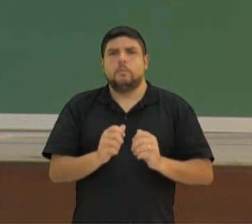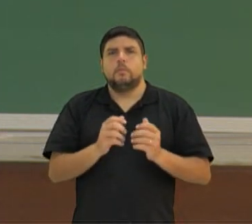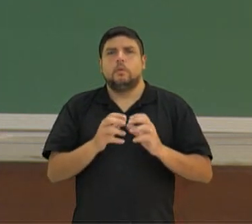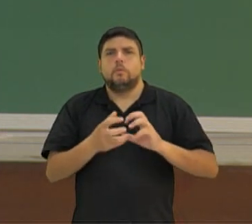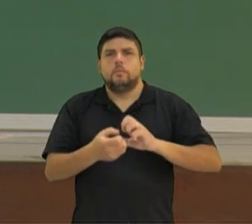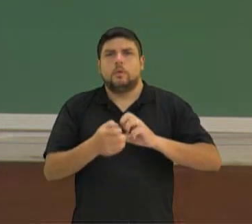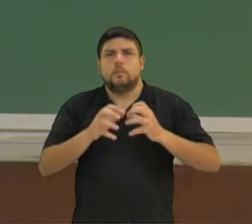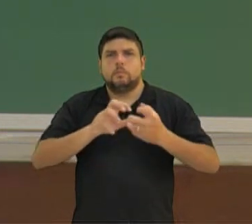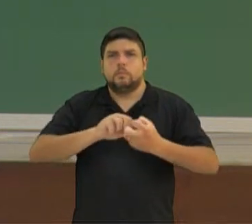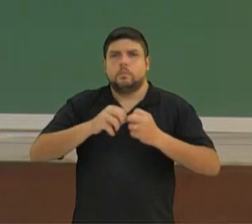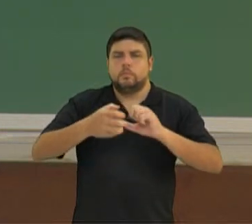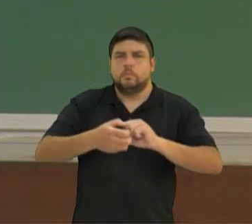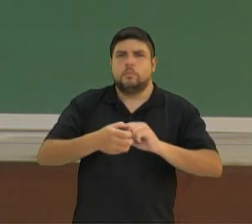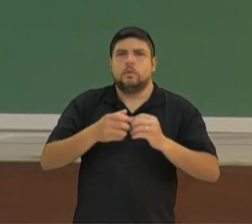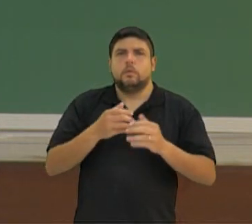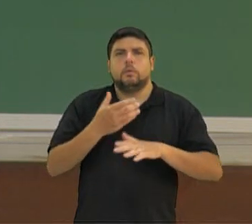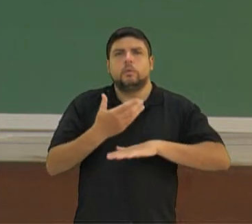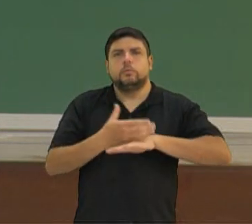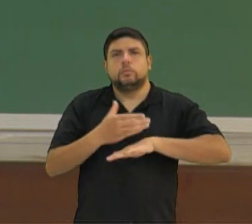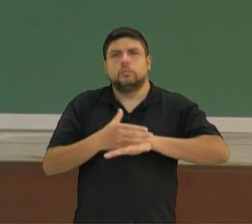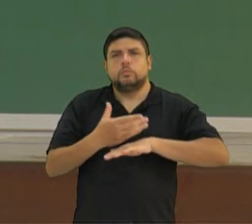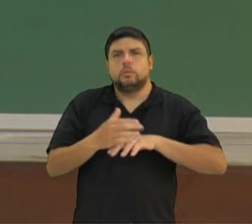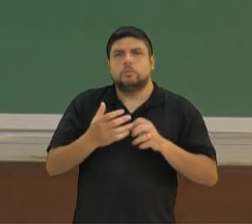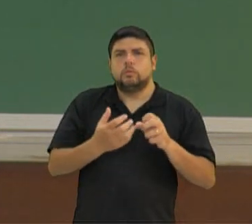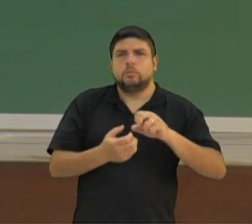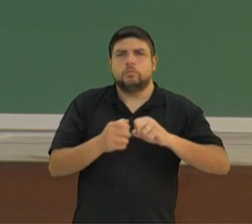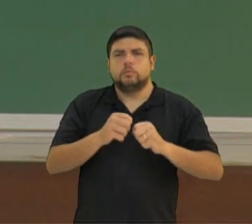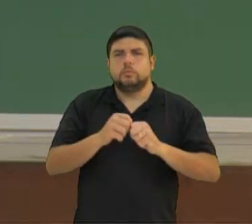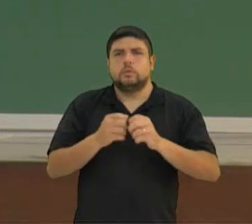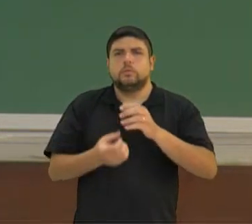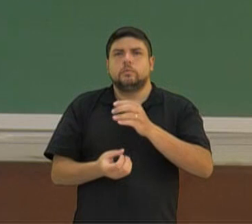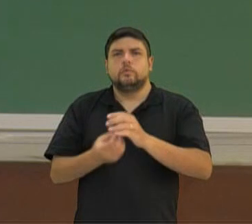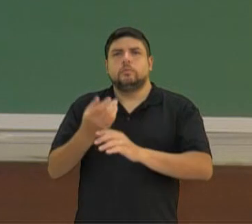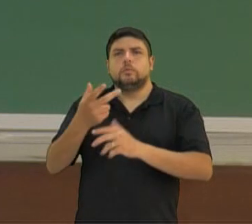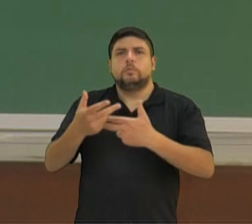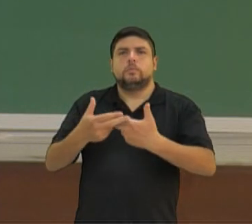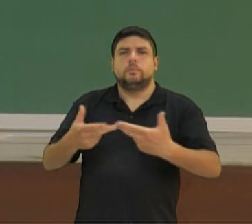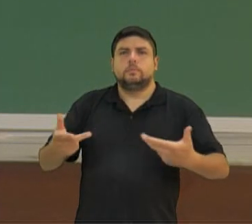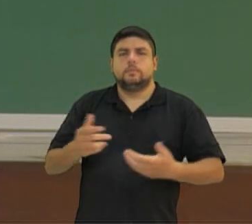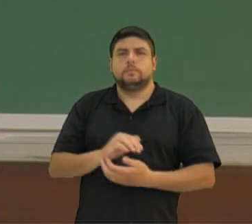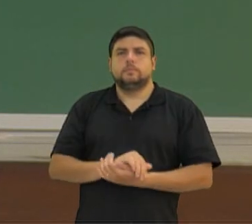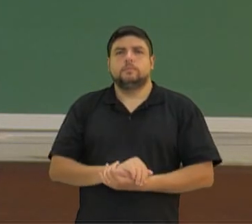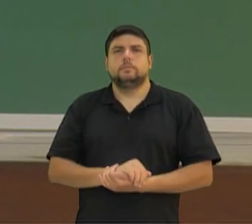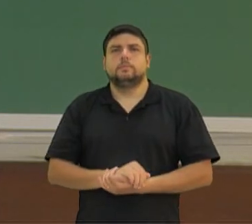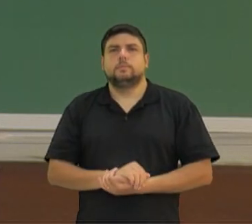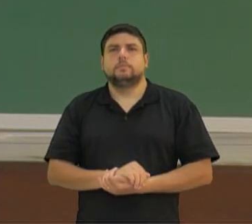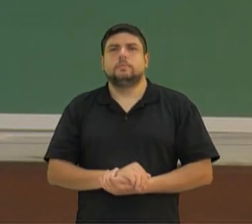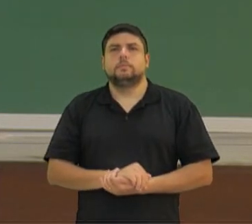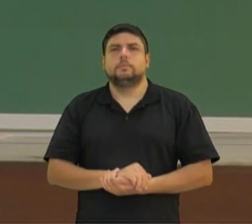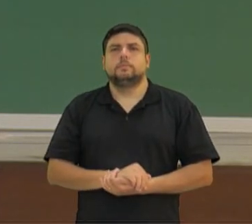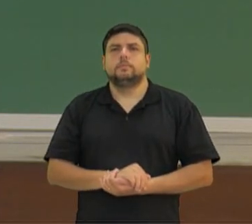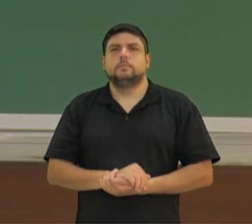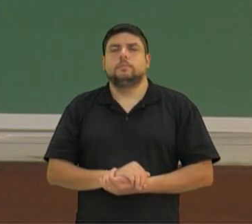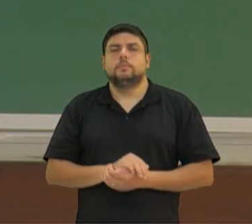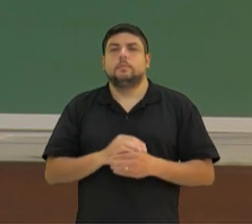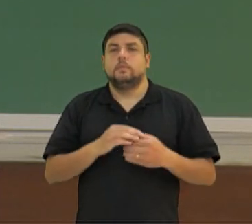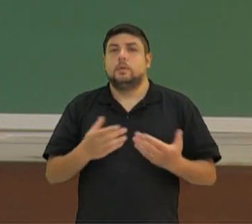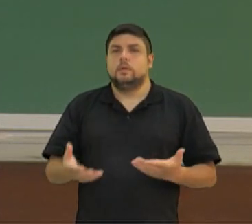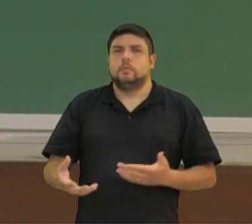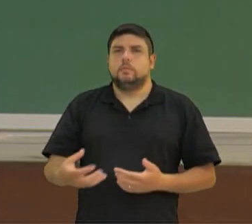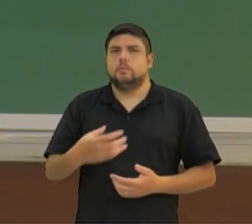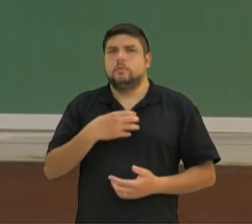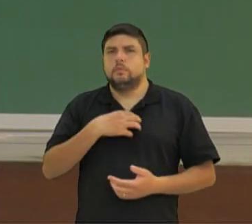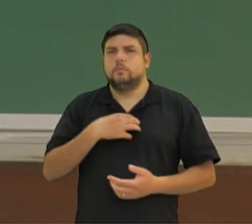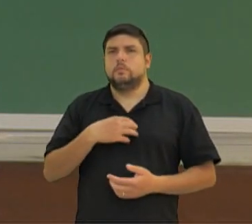o preparo para produzir as suas obras. Vamos lá? Então, estilo, lembra